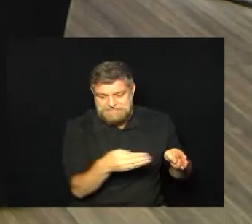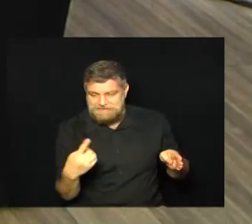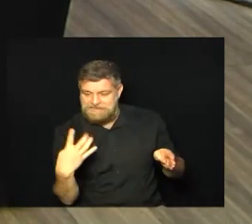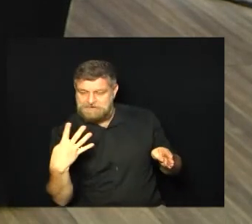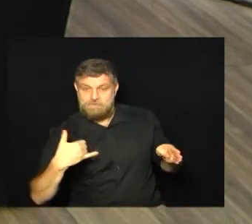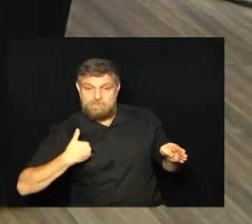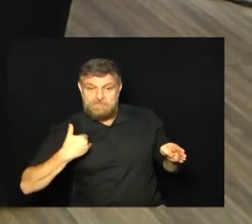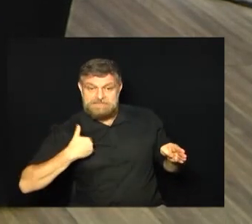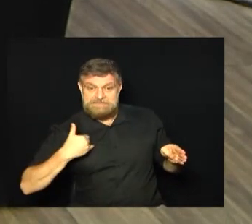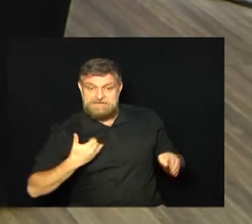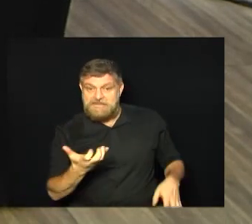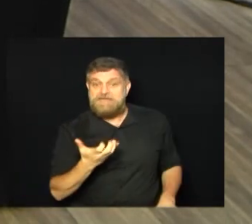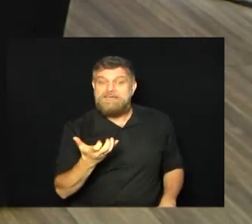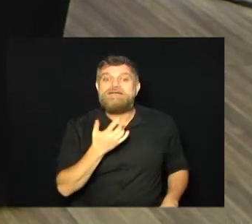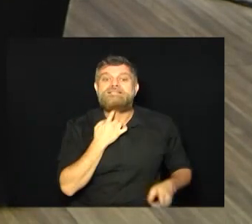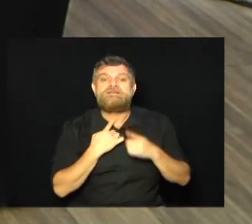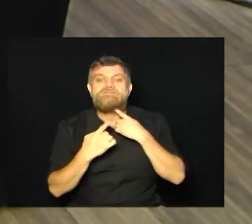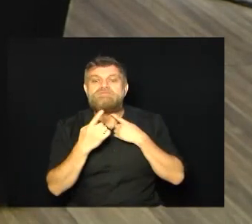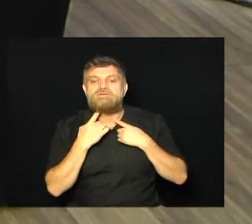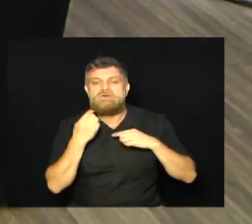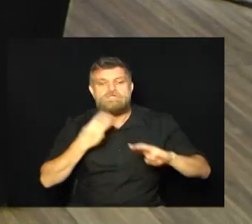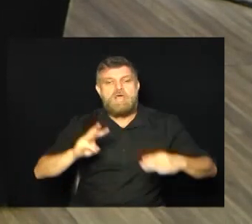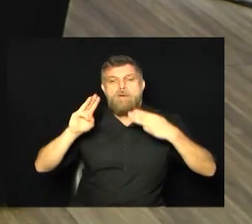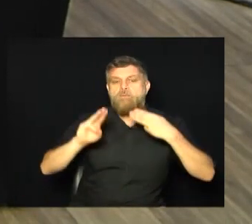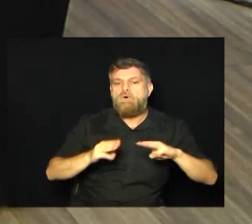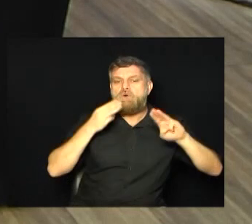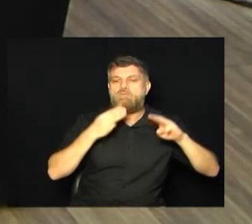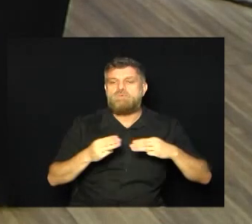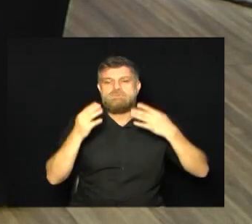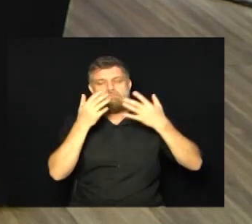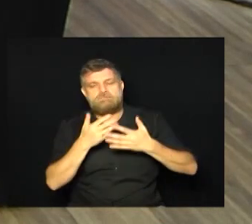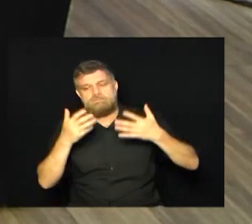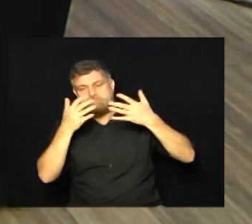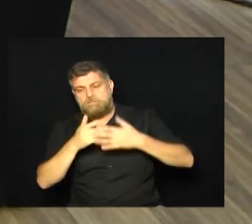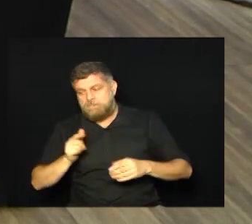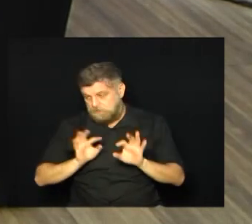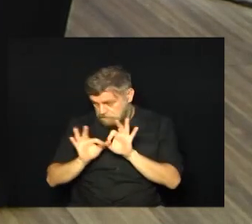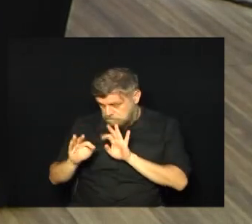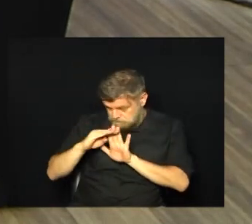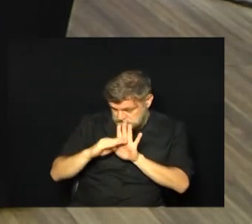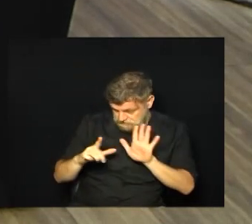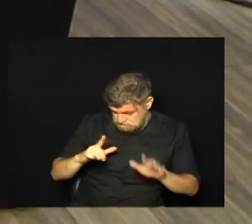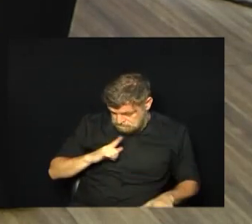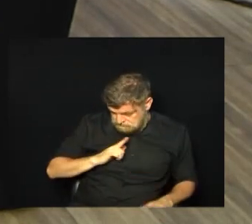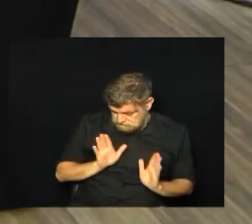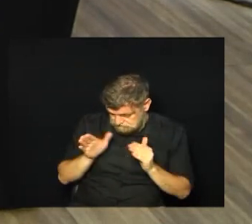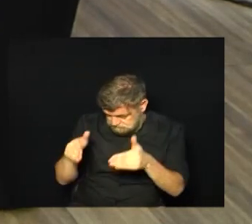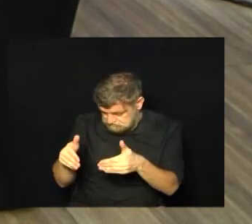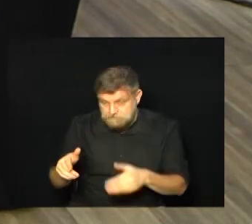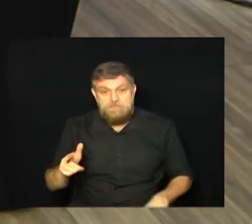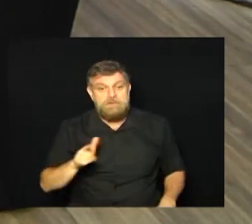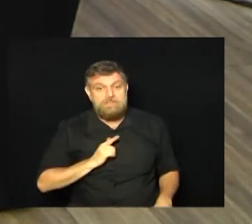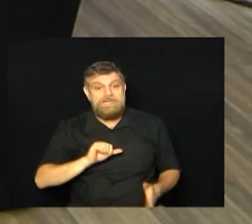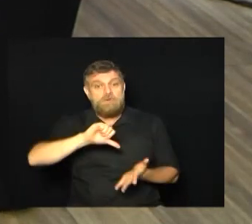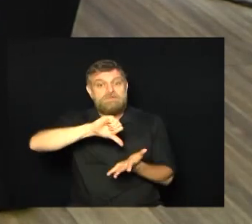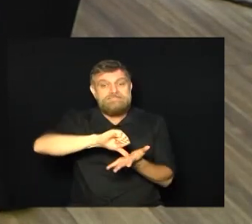14 anos que querem fazer aí a musicalização. Música, tem projeto para eles? Tem sim. A gente tem o Centro